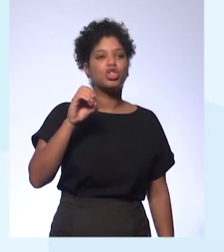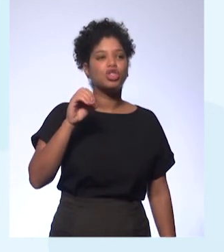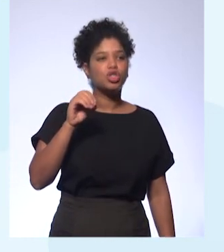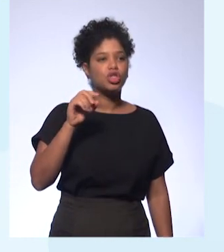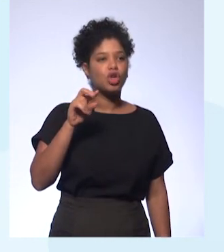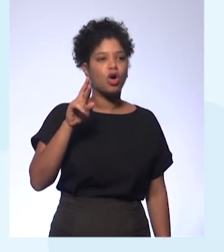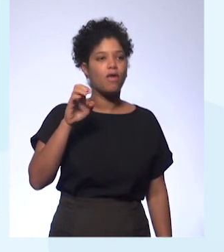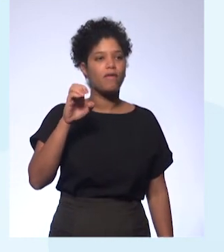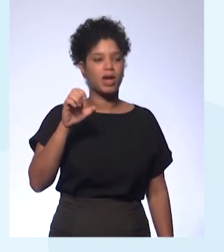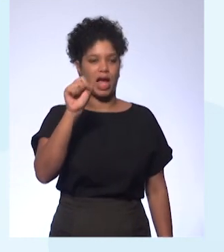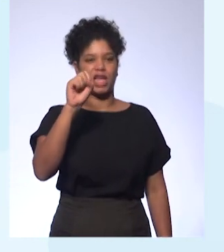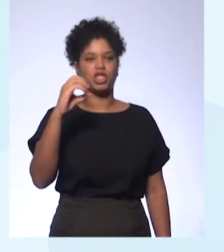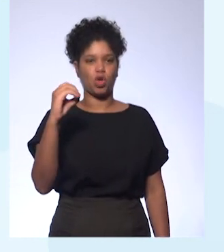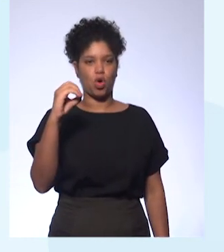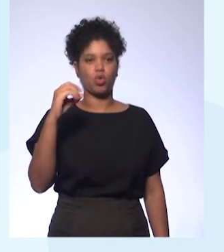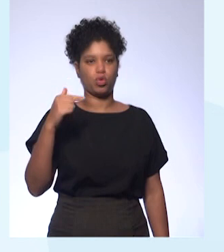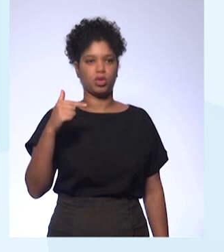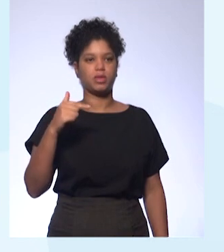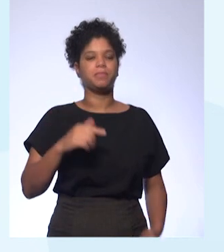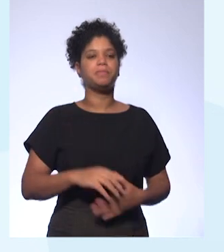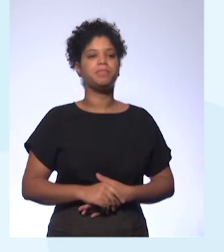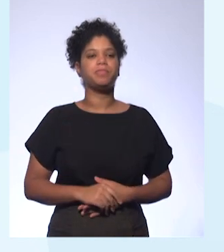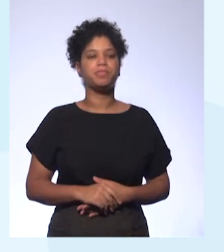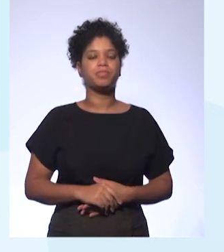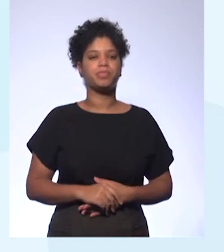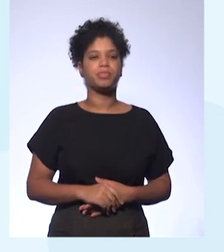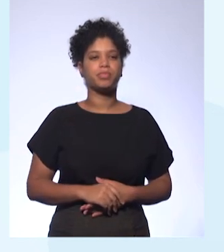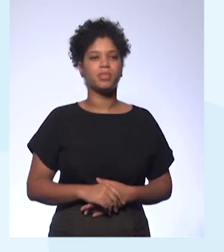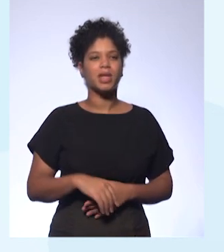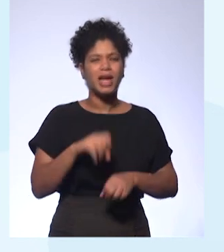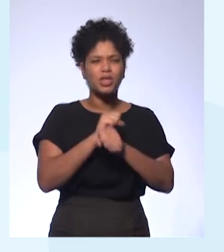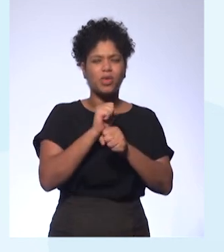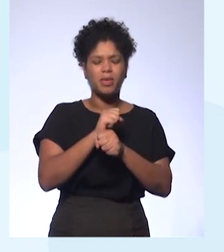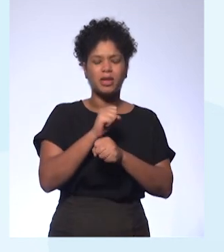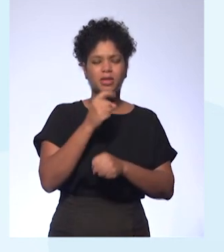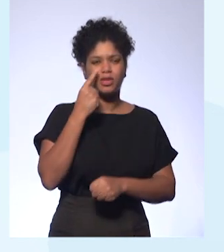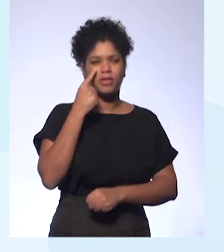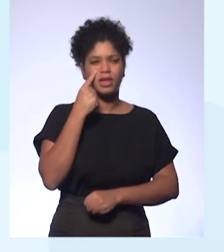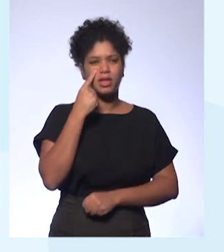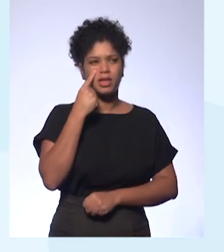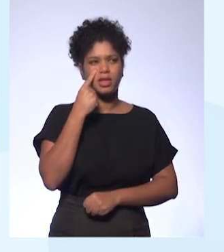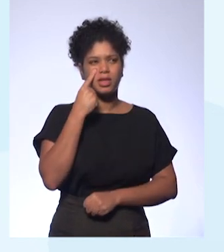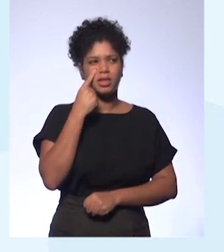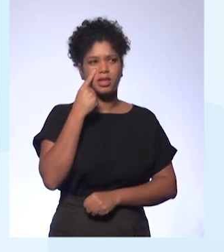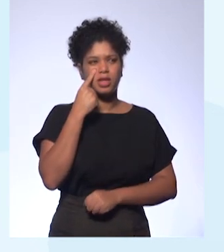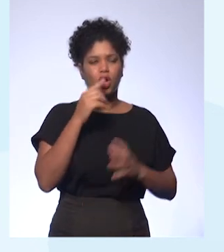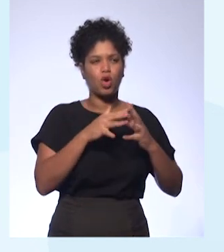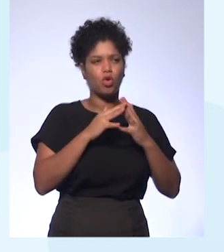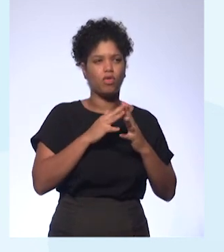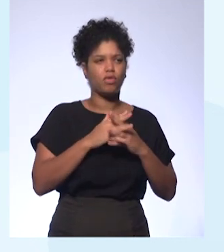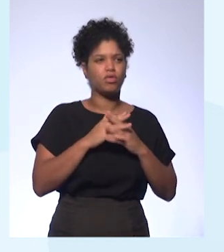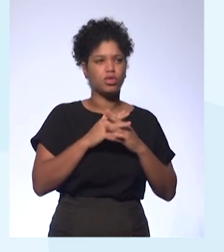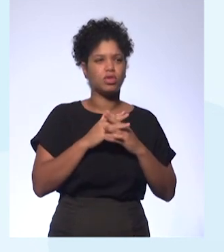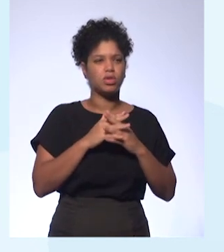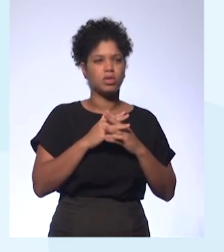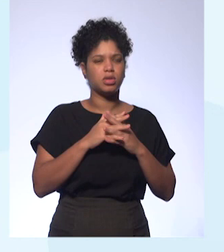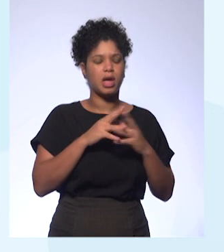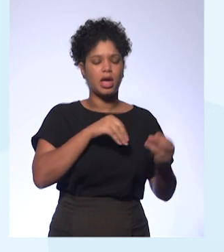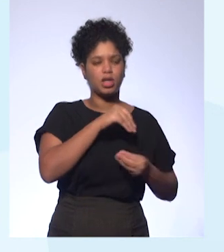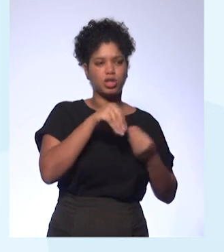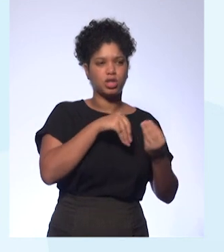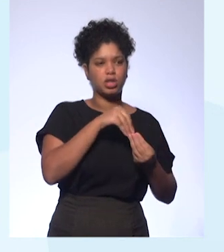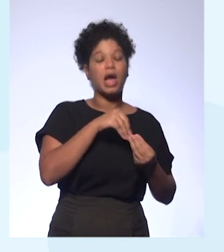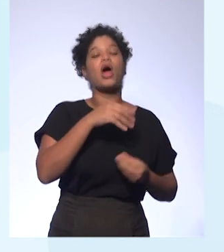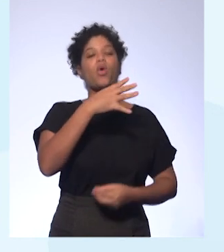8. 2 vezes 1, não, peraí. Estou confundindo aqui, eu tenho os reagentes. 4